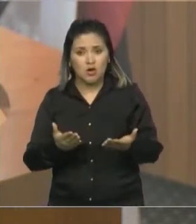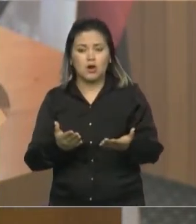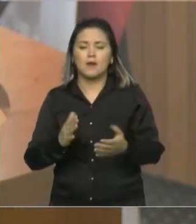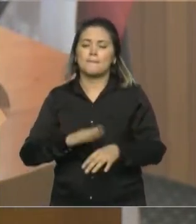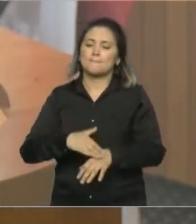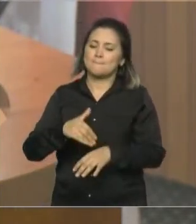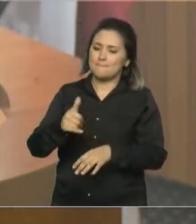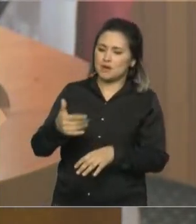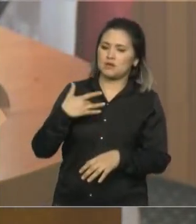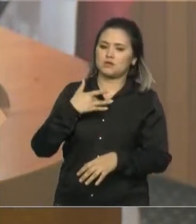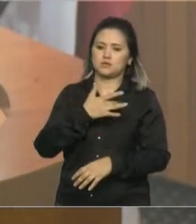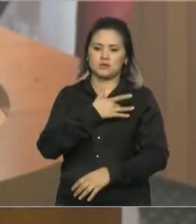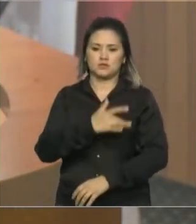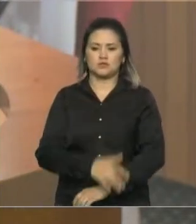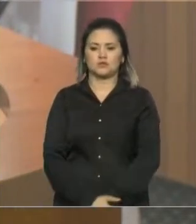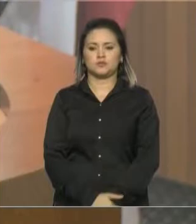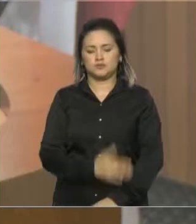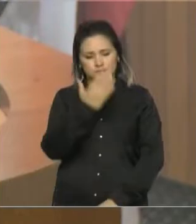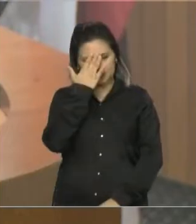Obrigado.